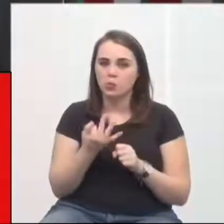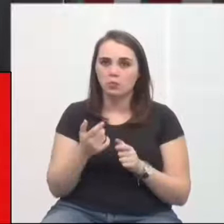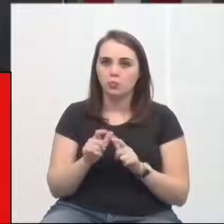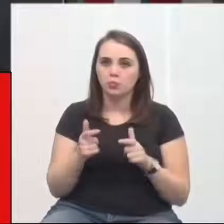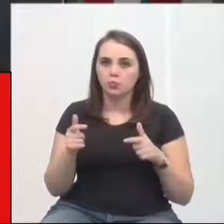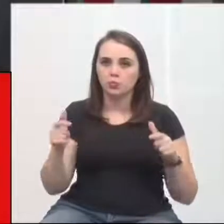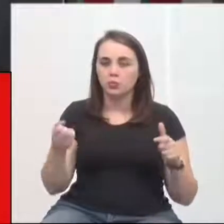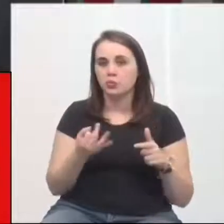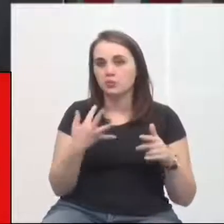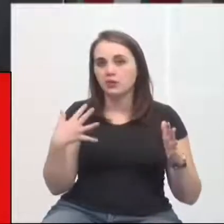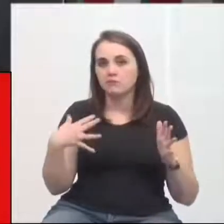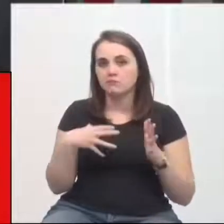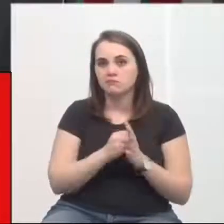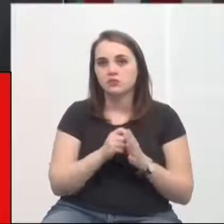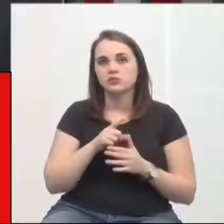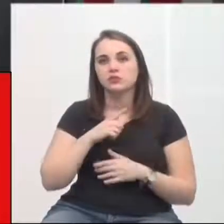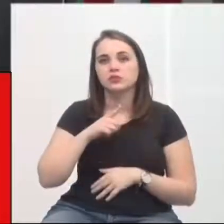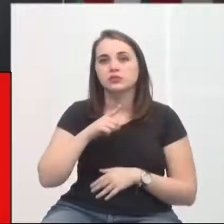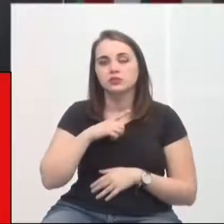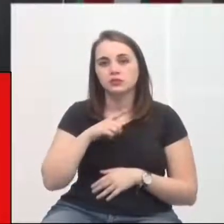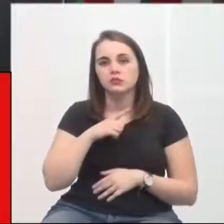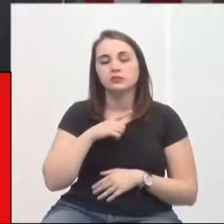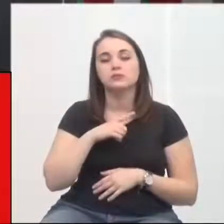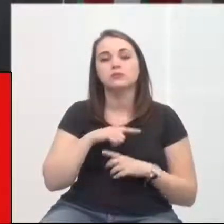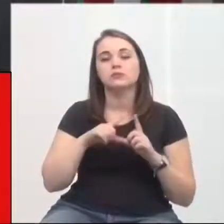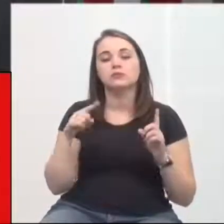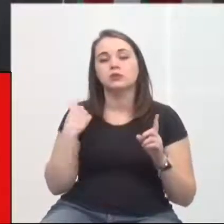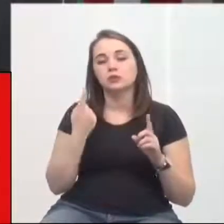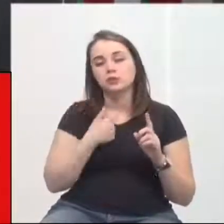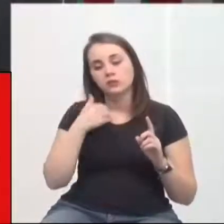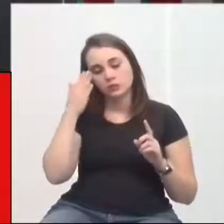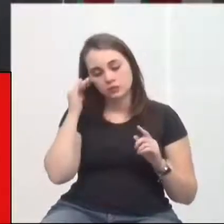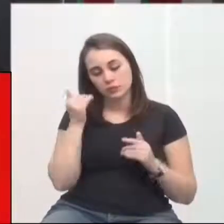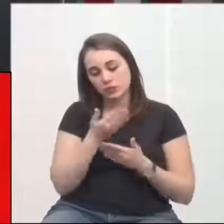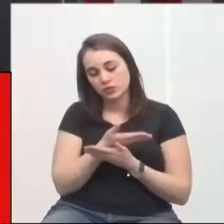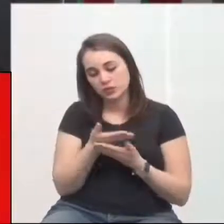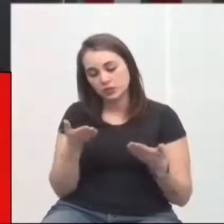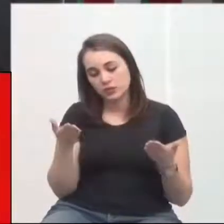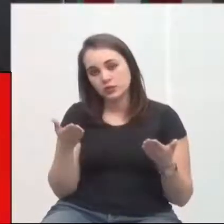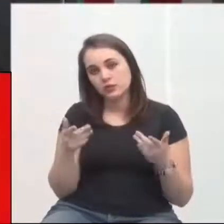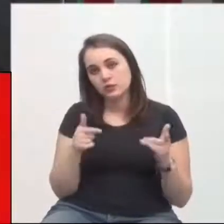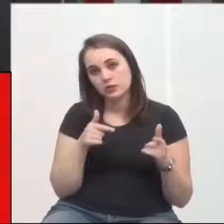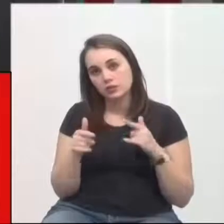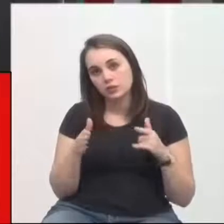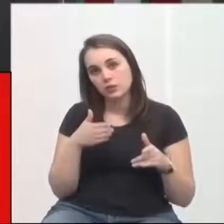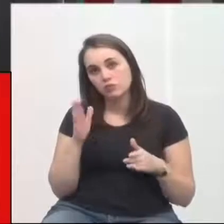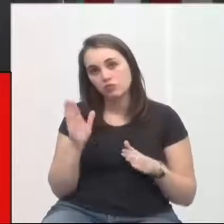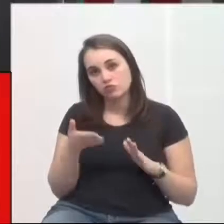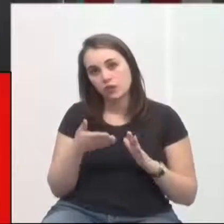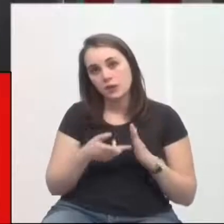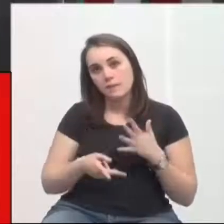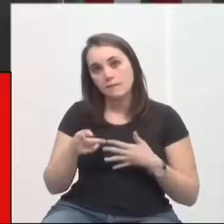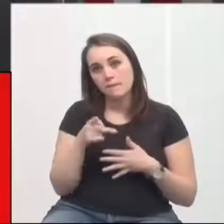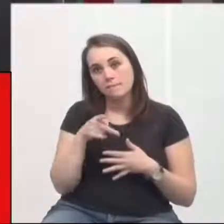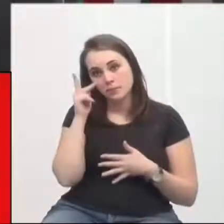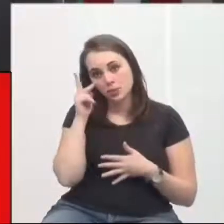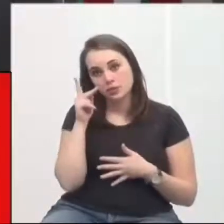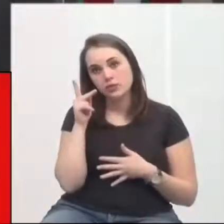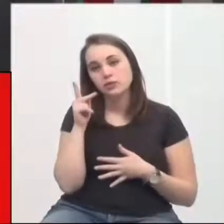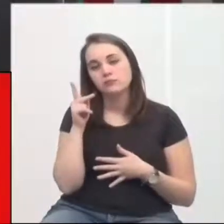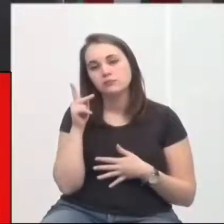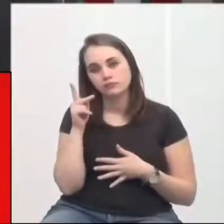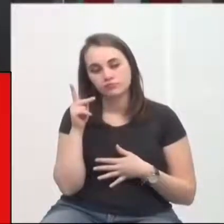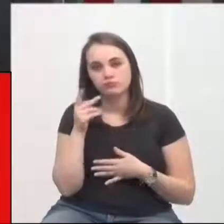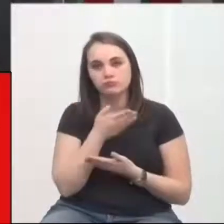de acidentes, inclusive, mas sabemos que essa situação, esta obra já está na prioridade